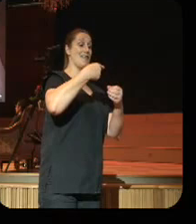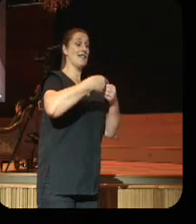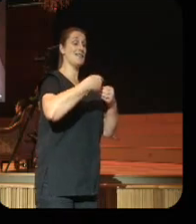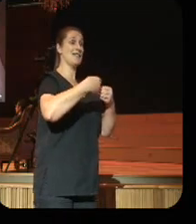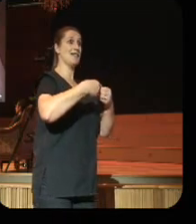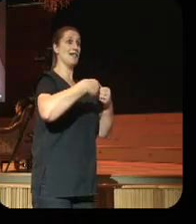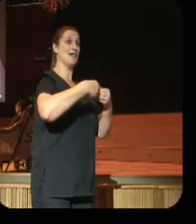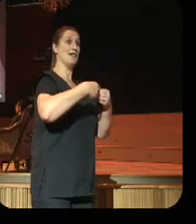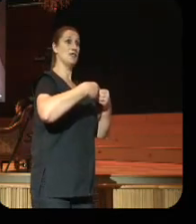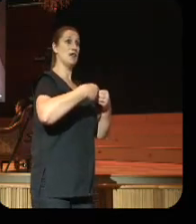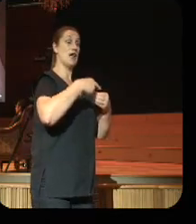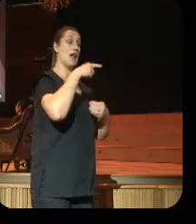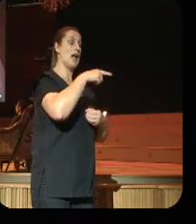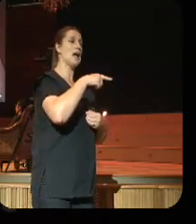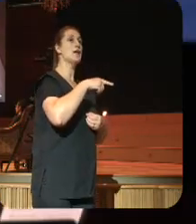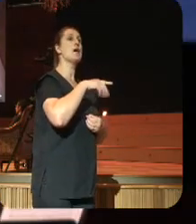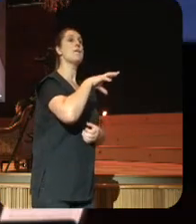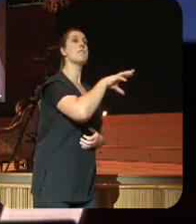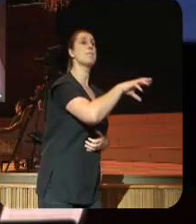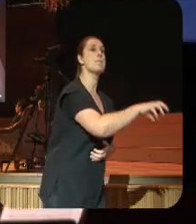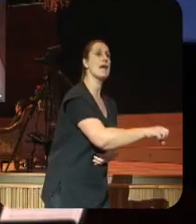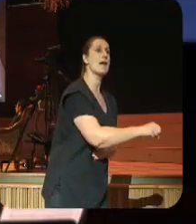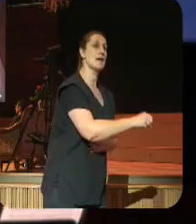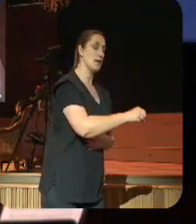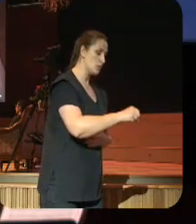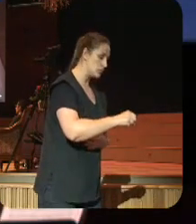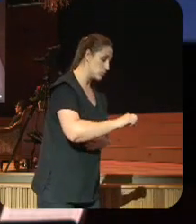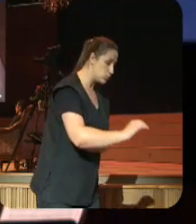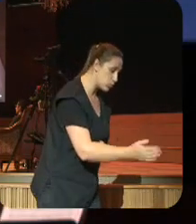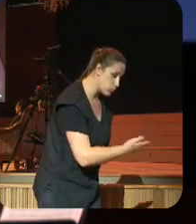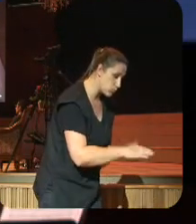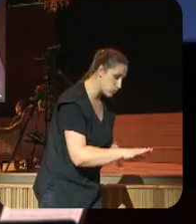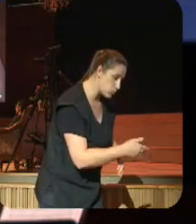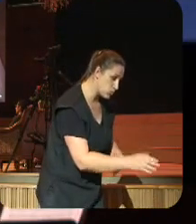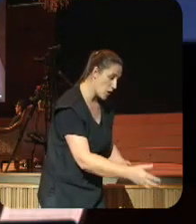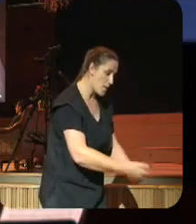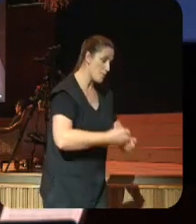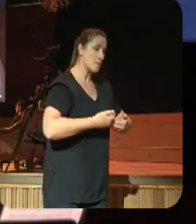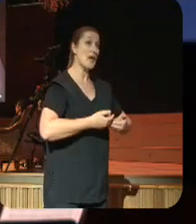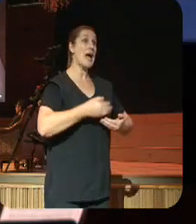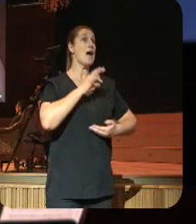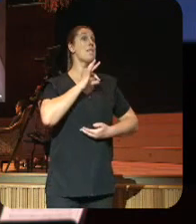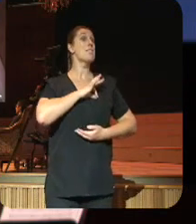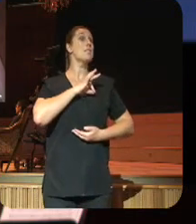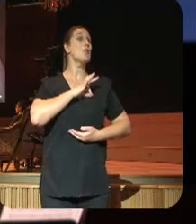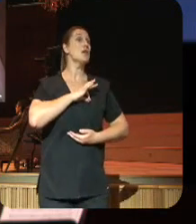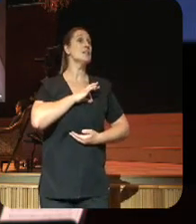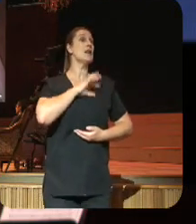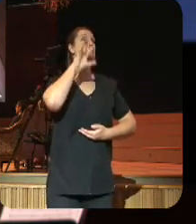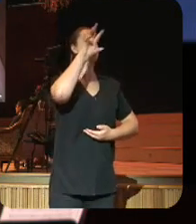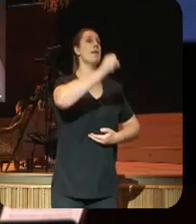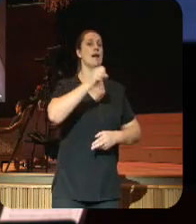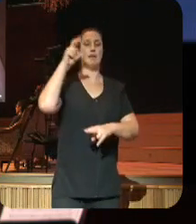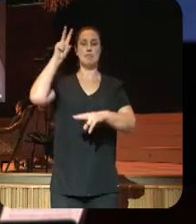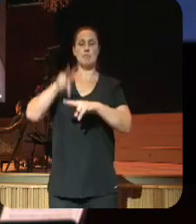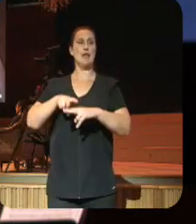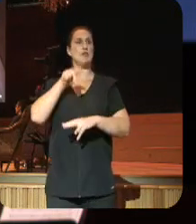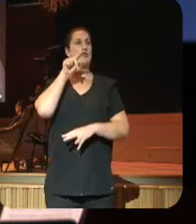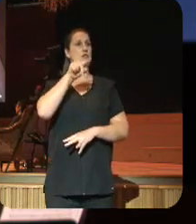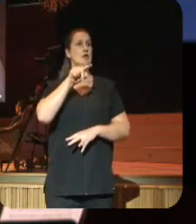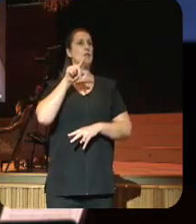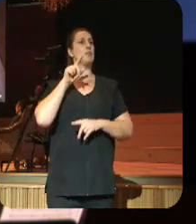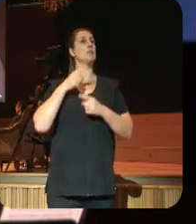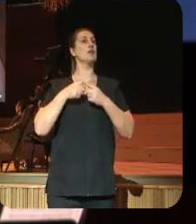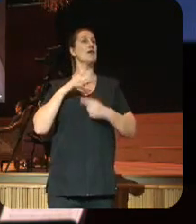naquele lugar e tirar a criança daquela cova, a Polícia Federal vem e prende você porque salvou